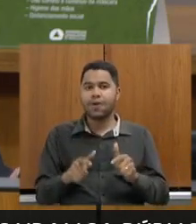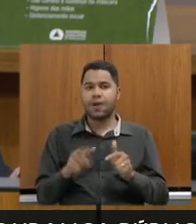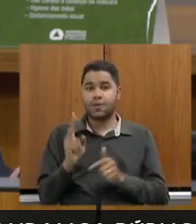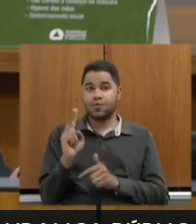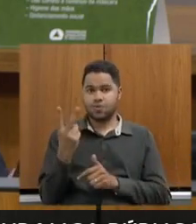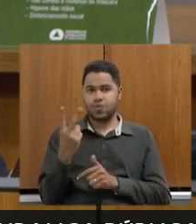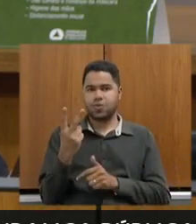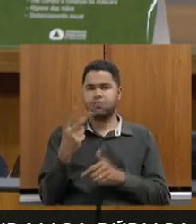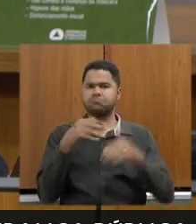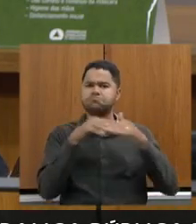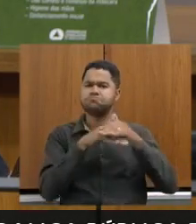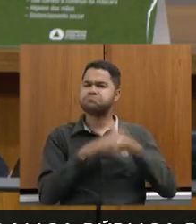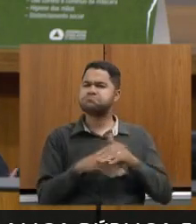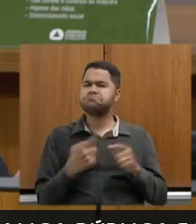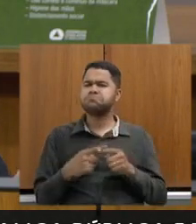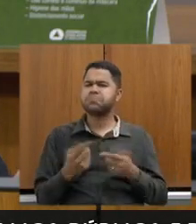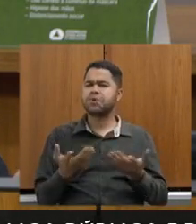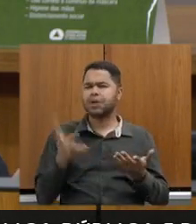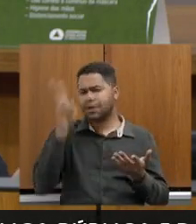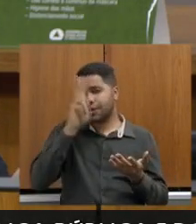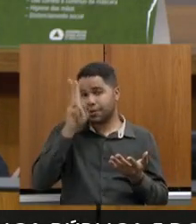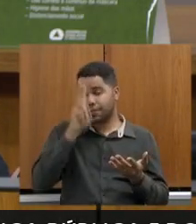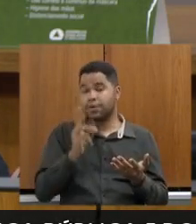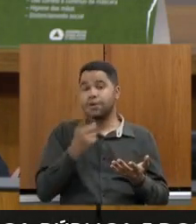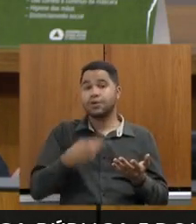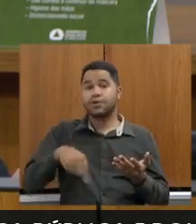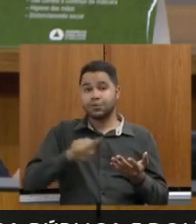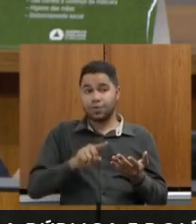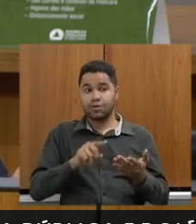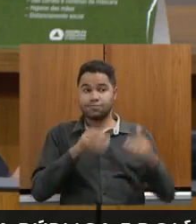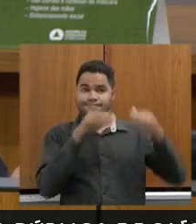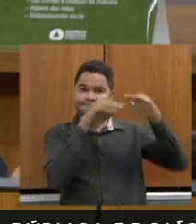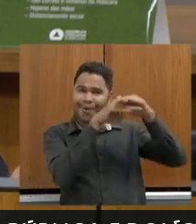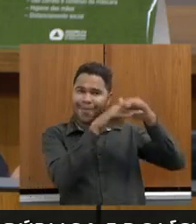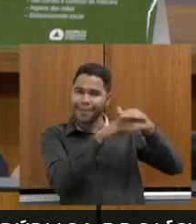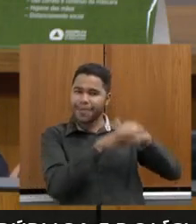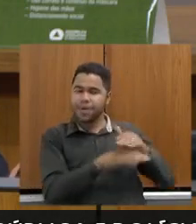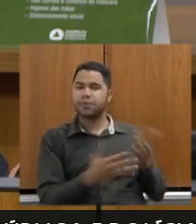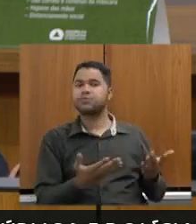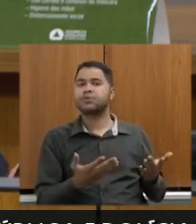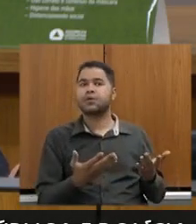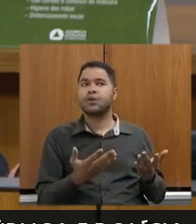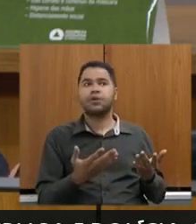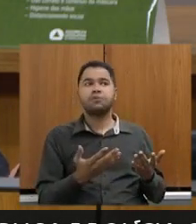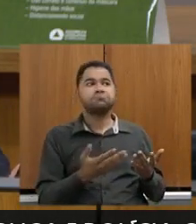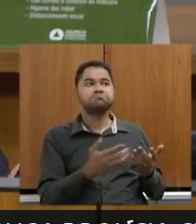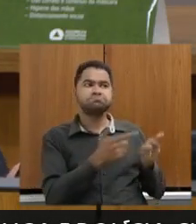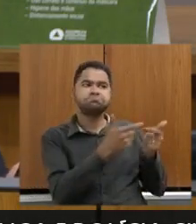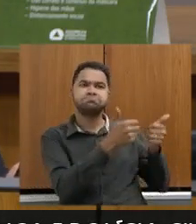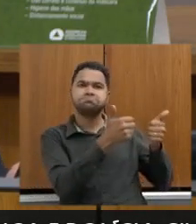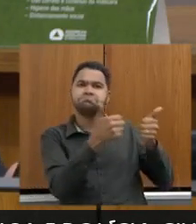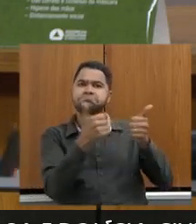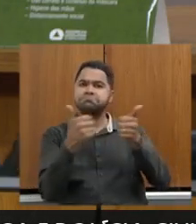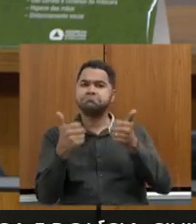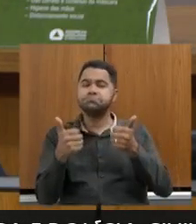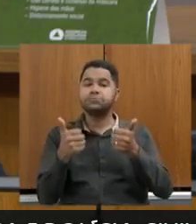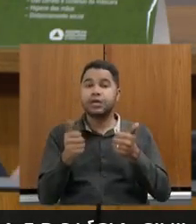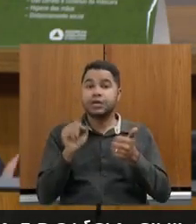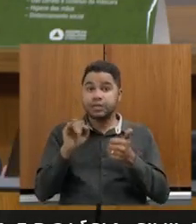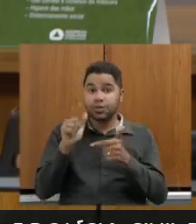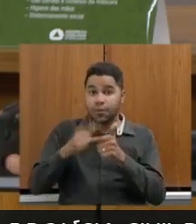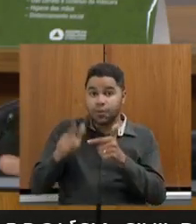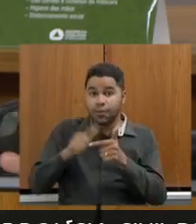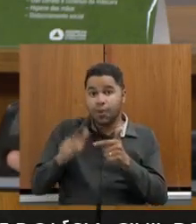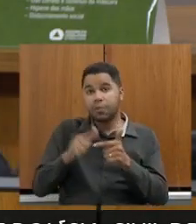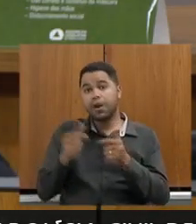quites E por que que eu tô falando me lembrando deixa almoxarifado Nossa manchar almoxarifado quase não falta absolutamente nada então se há um